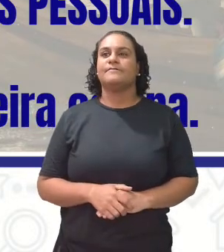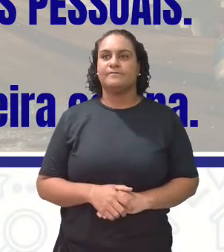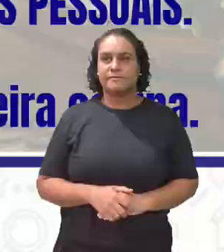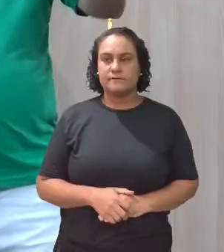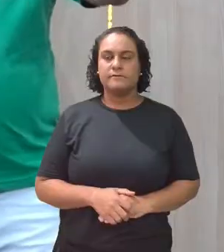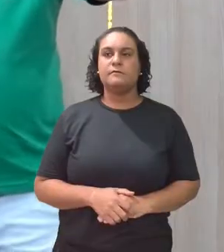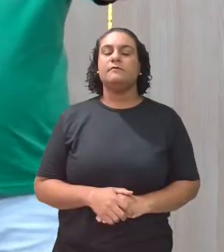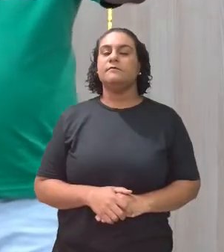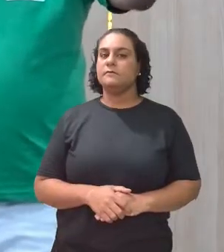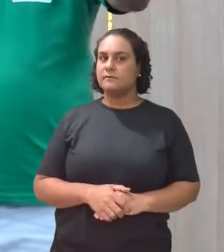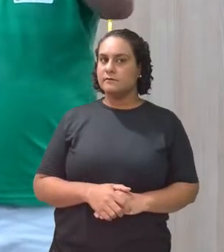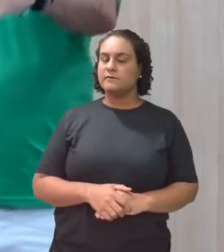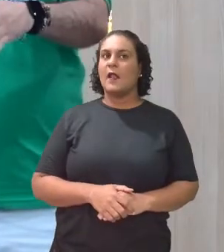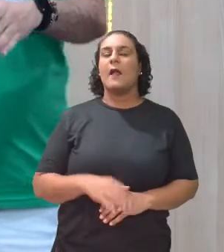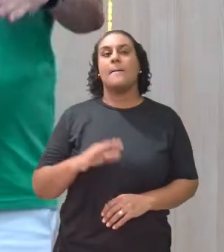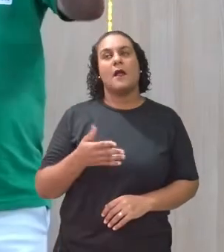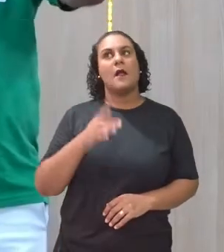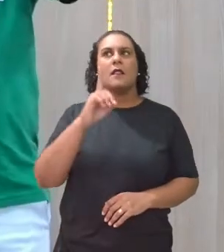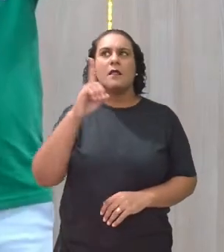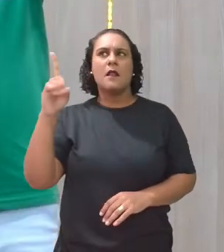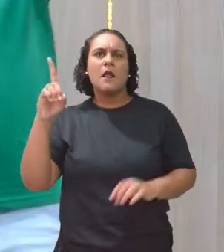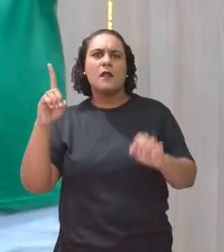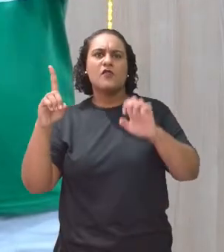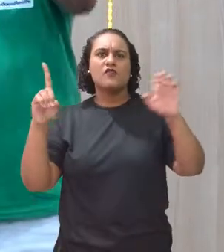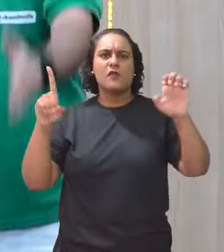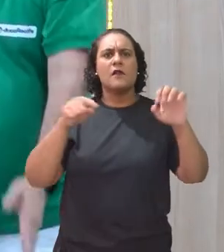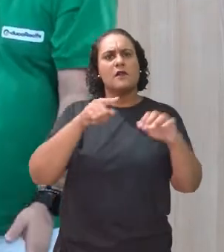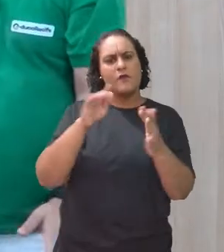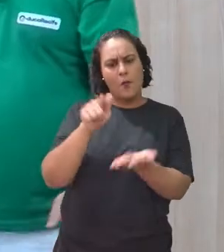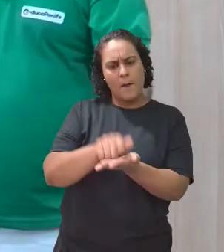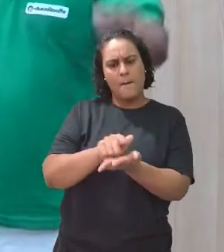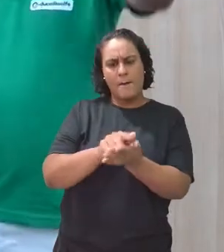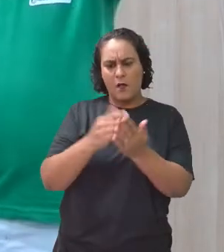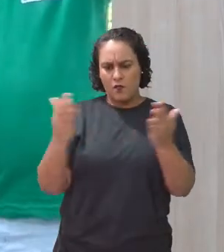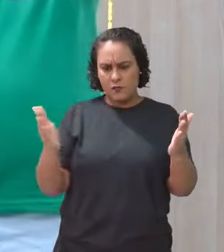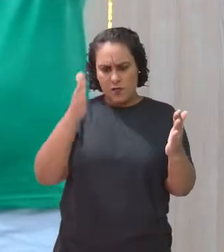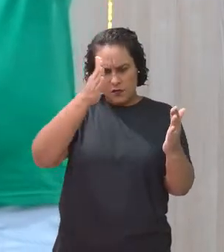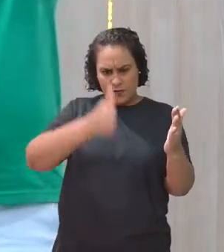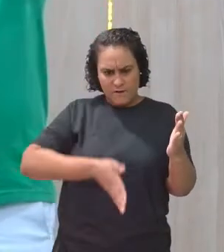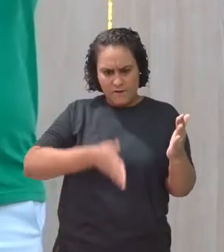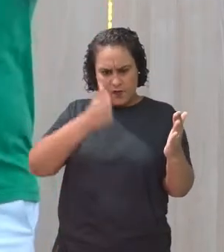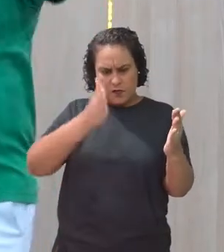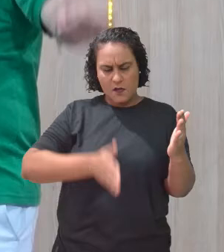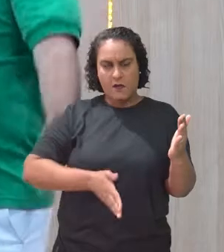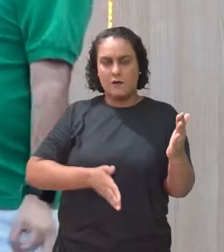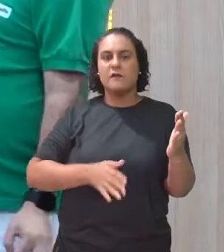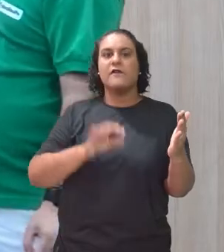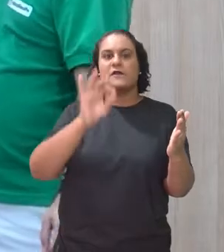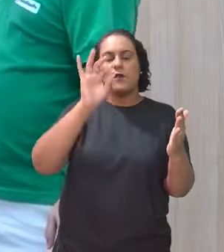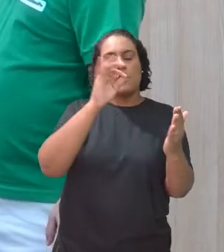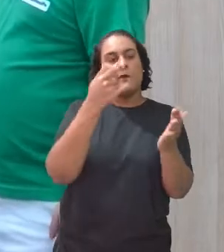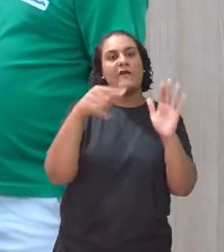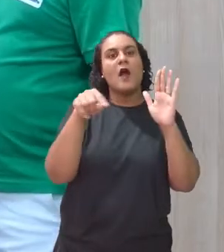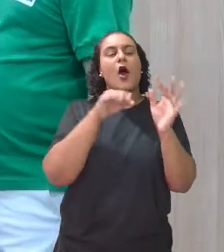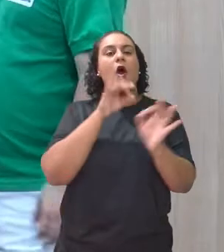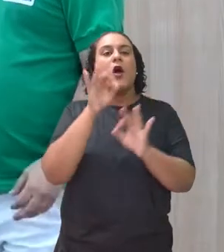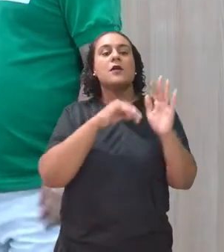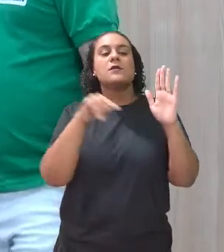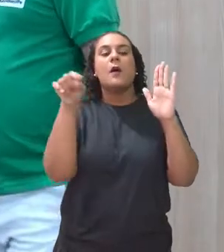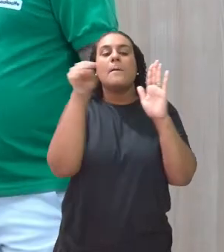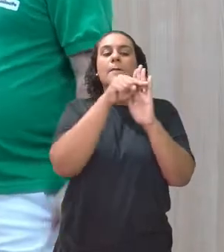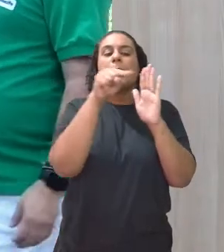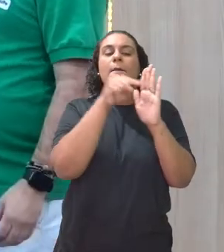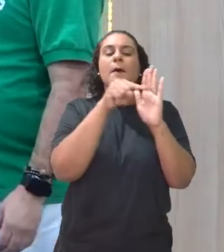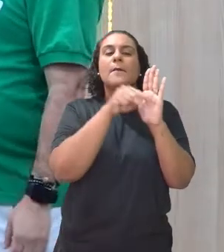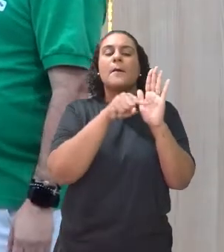Pega a coluna da direita ou da esquerda que você dividiu aí no seu caderno e vai fazer uma lista